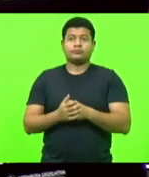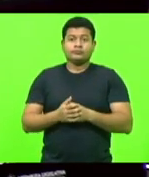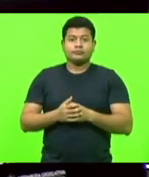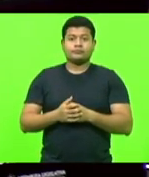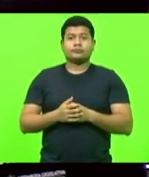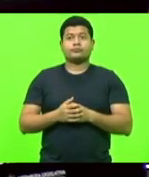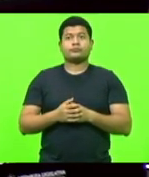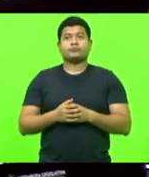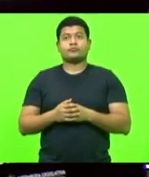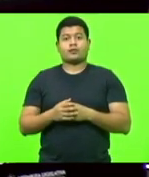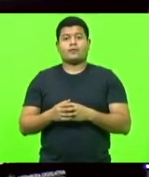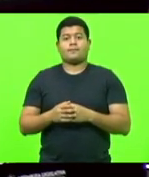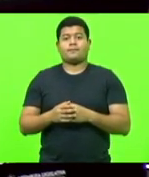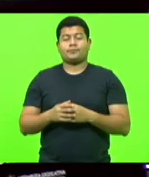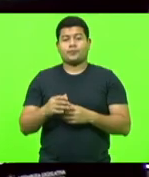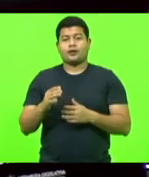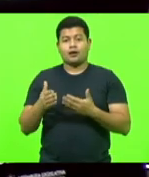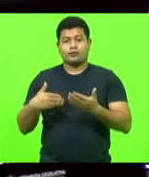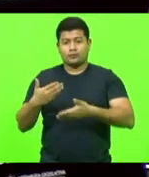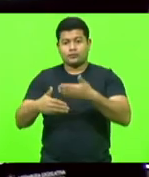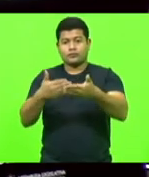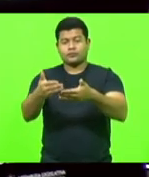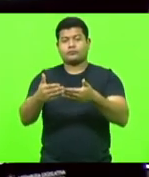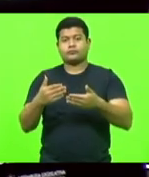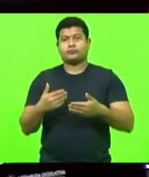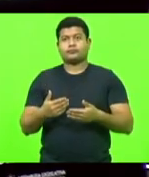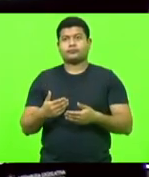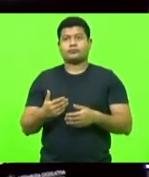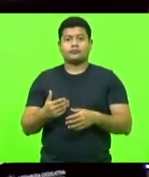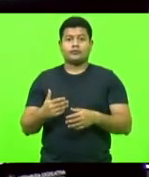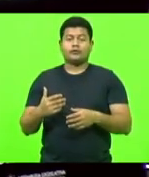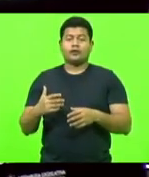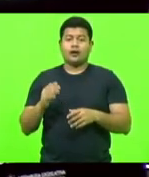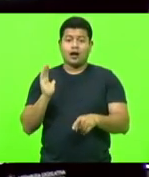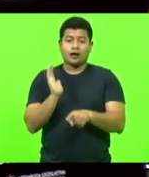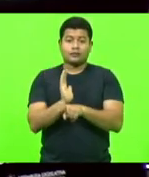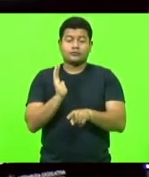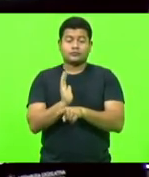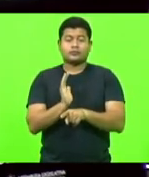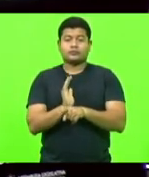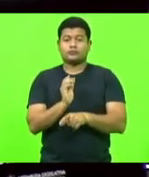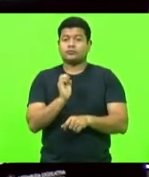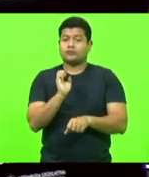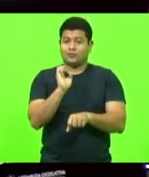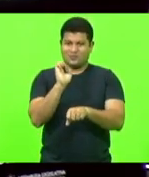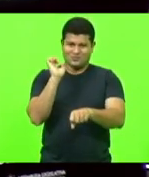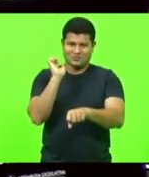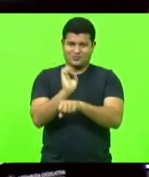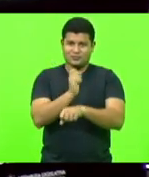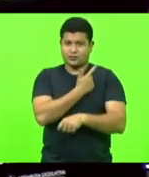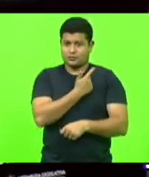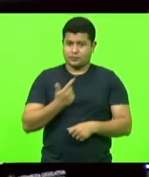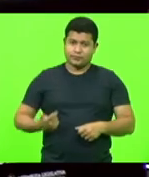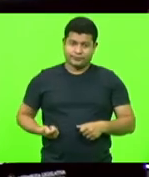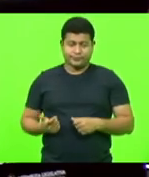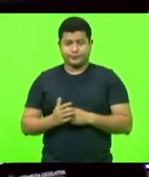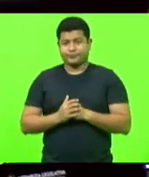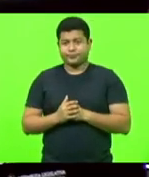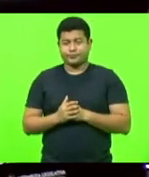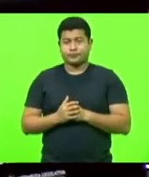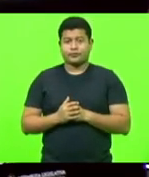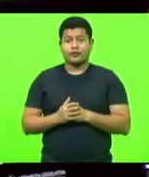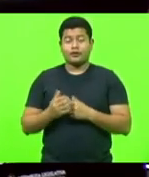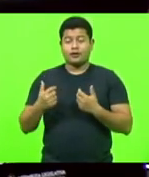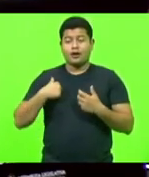pelos serviços que vão prestar ao próprio Estado. Então, eu quero crer que é um projeto que não